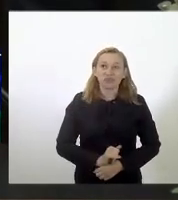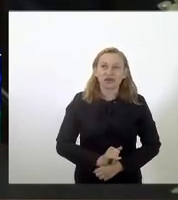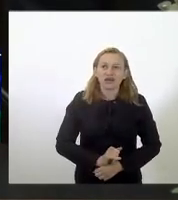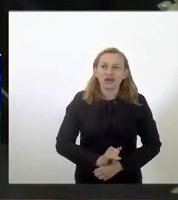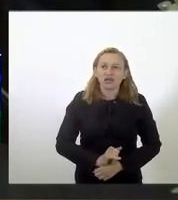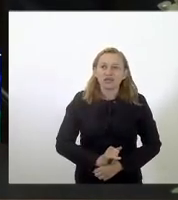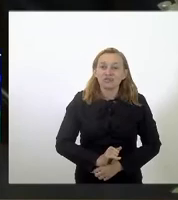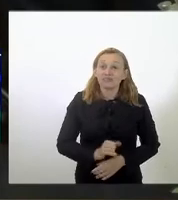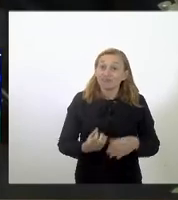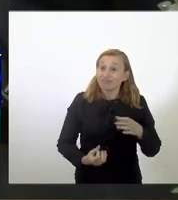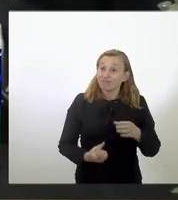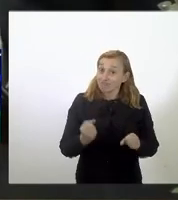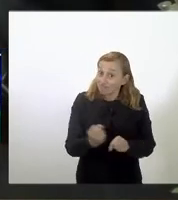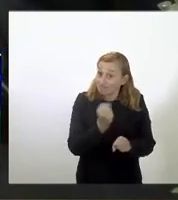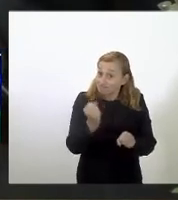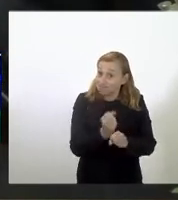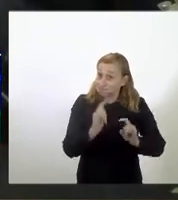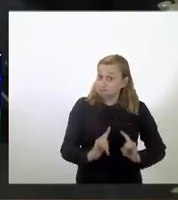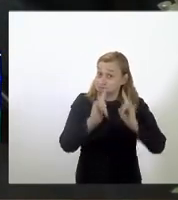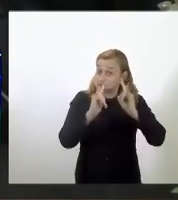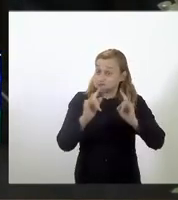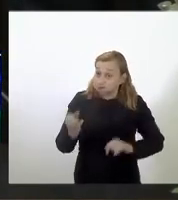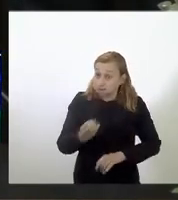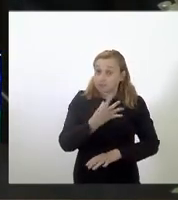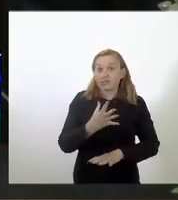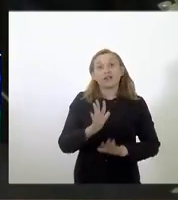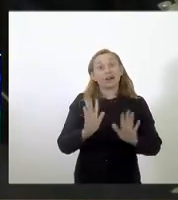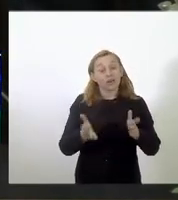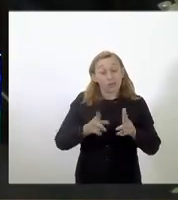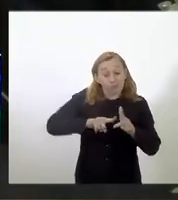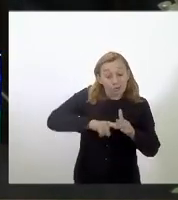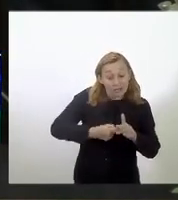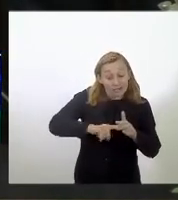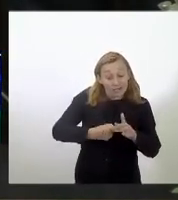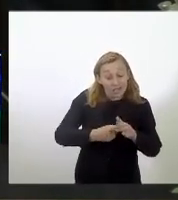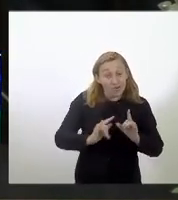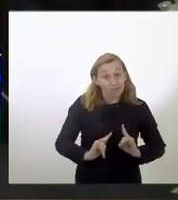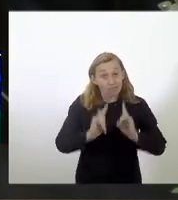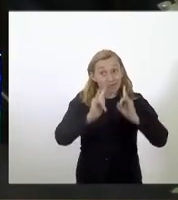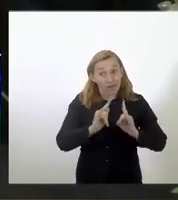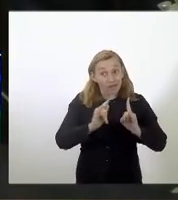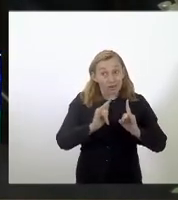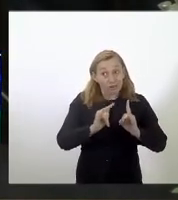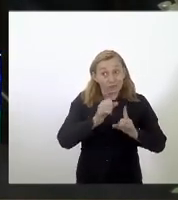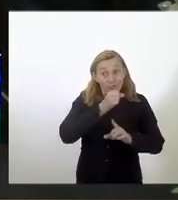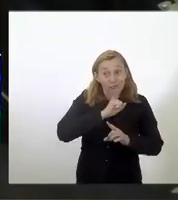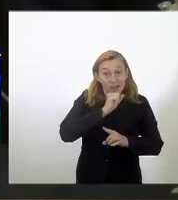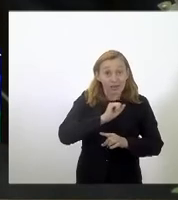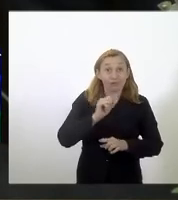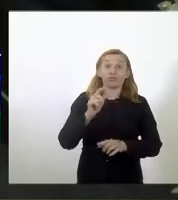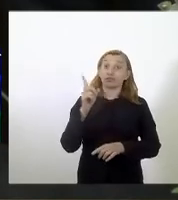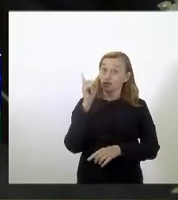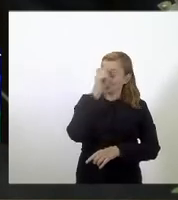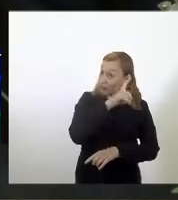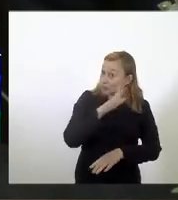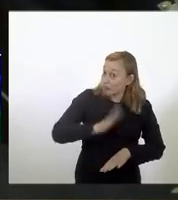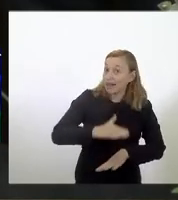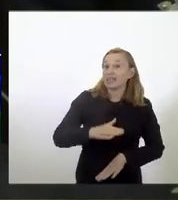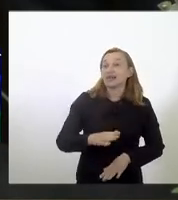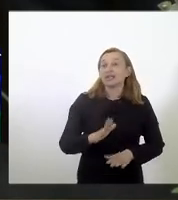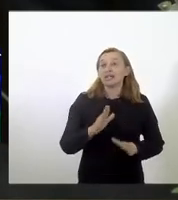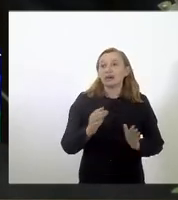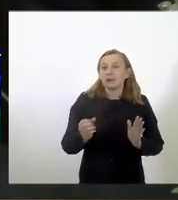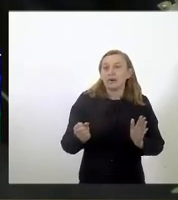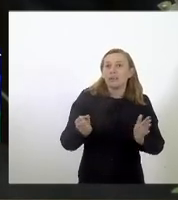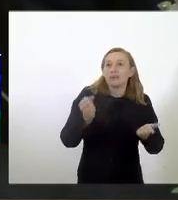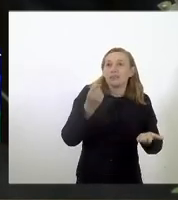construir um prédio novo é difícil, fazer uma reforma num prédio antigo, mais ainda. Tanto é que marca julho,